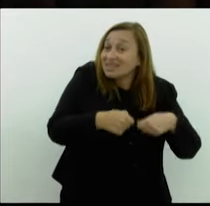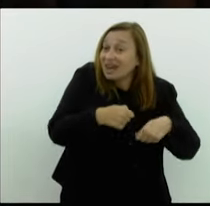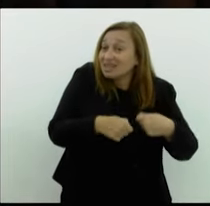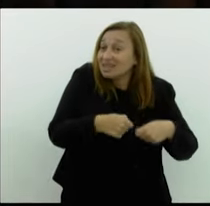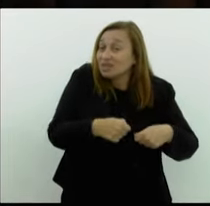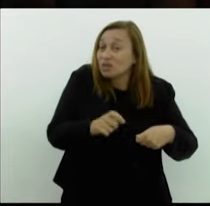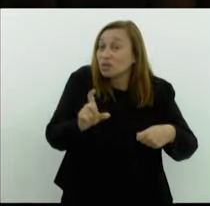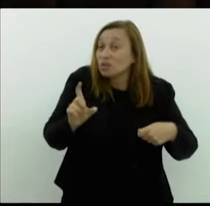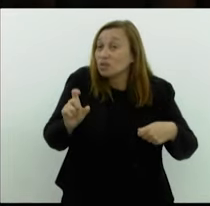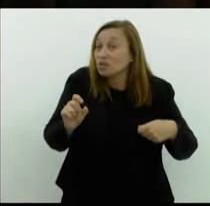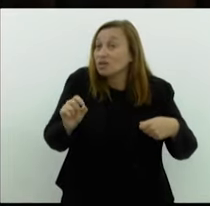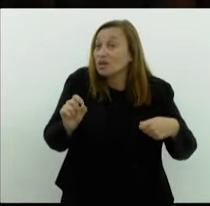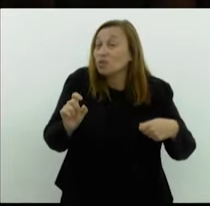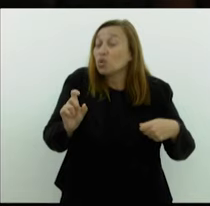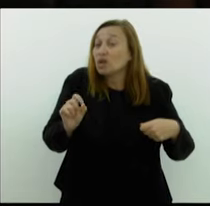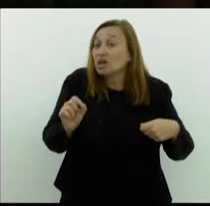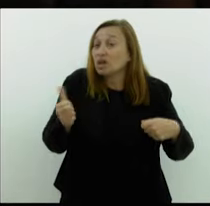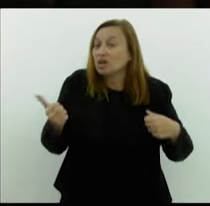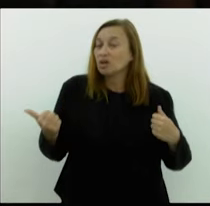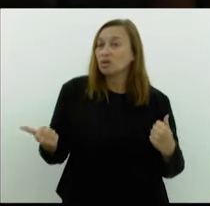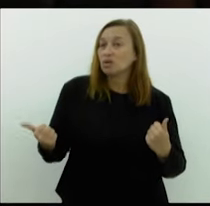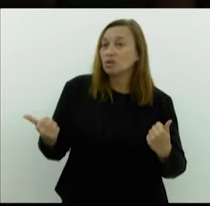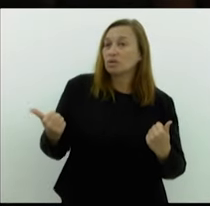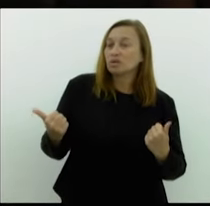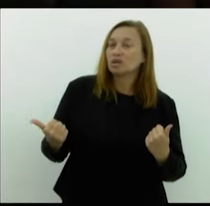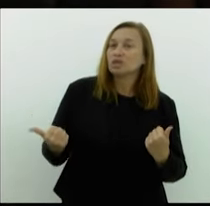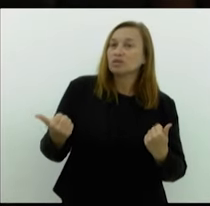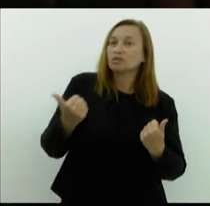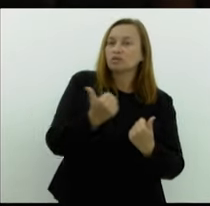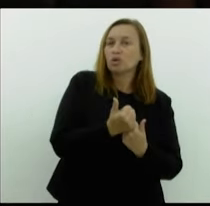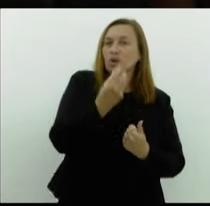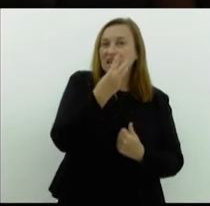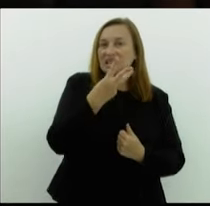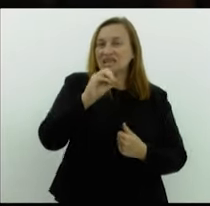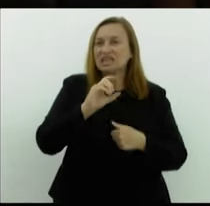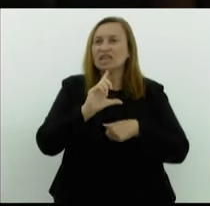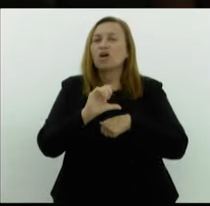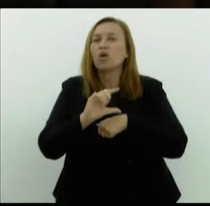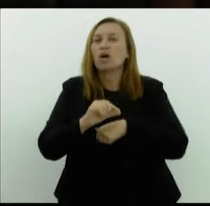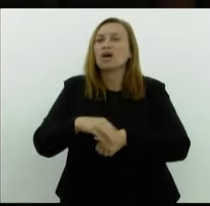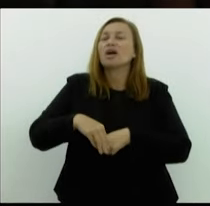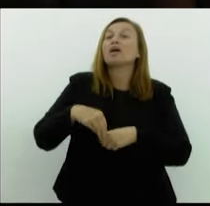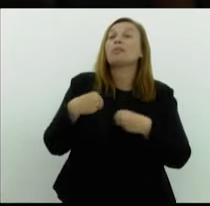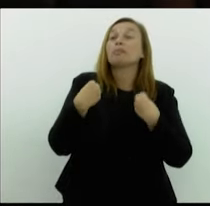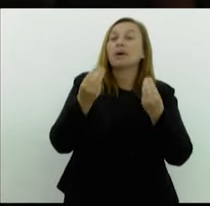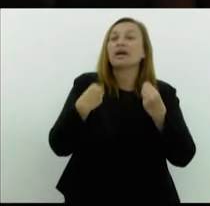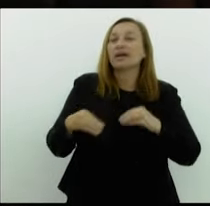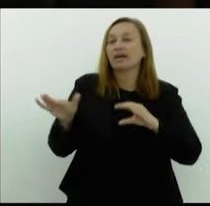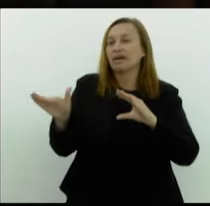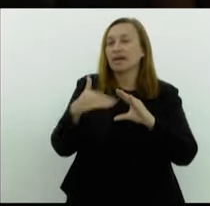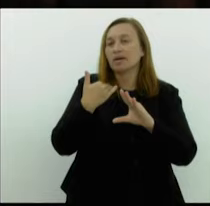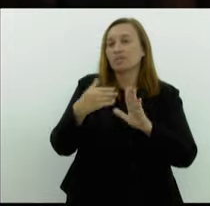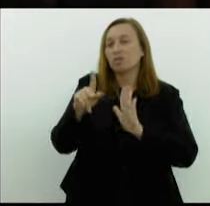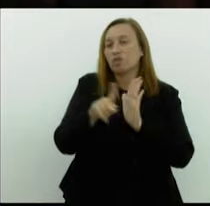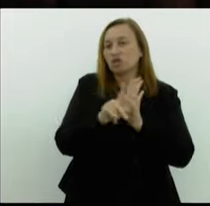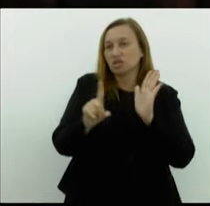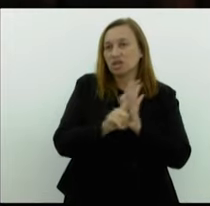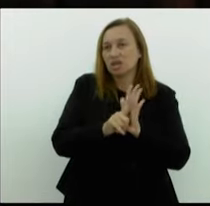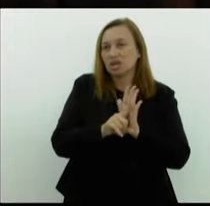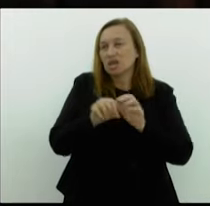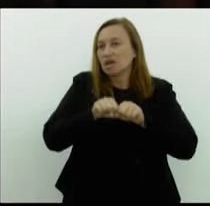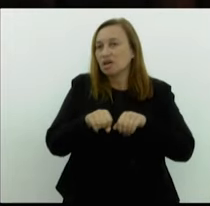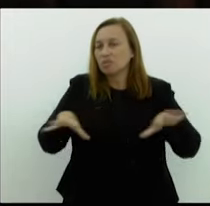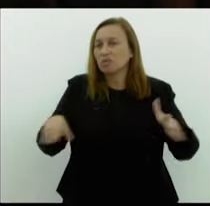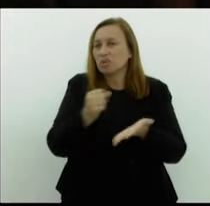com a migração para 30 horas. Para quem encaminhar um projeto para essa casa, ampliando a margem